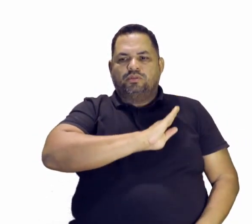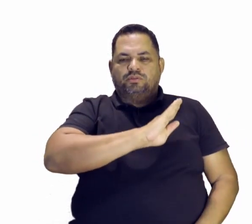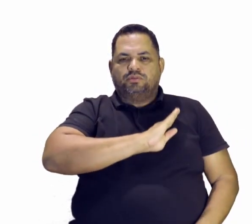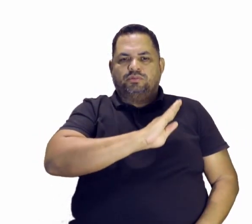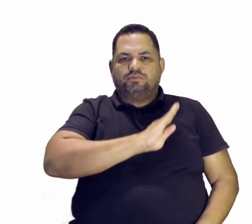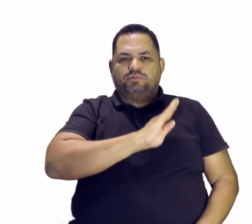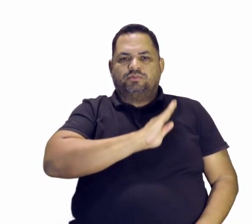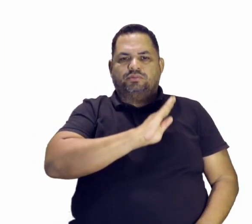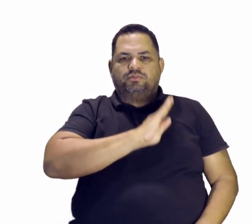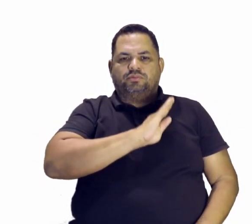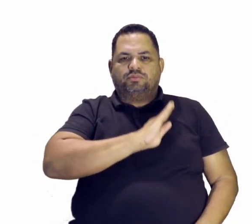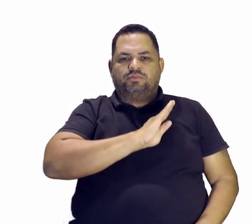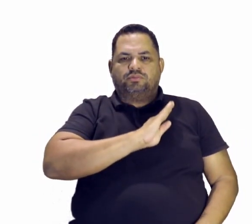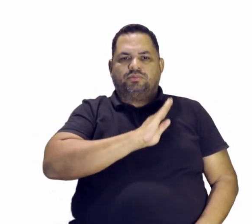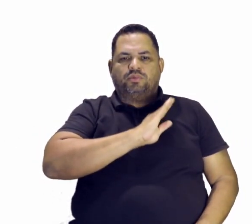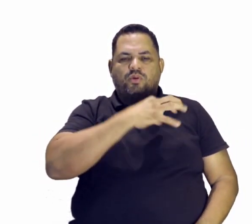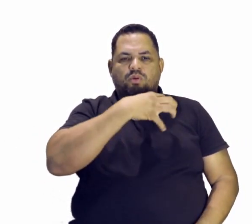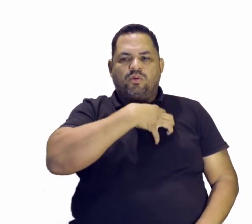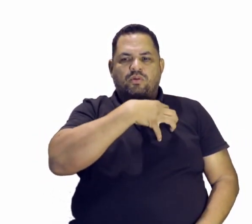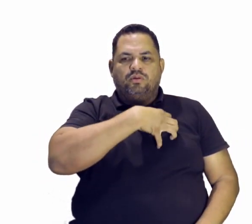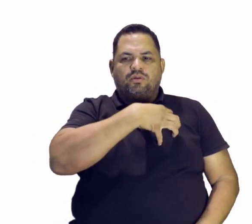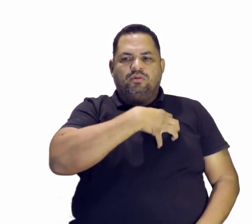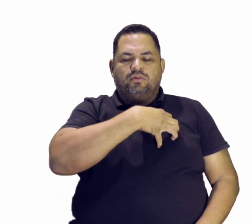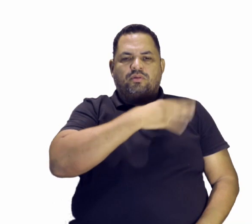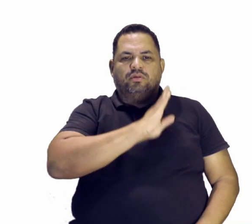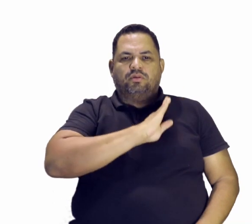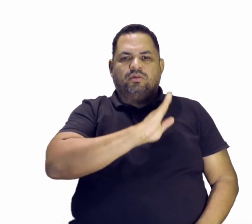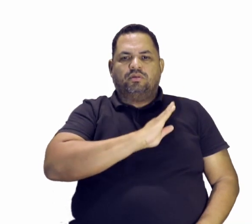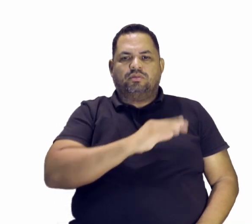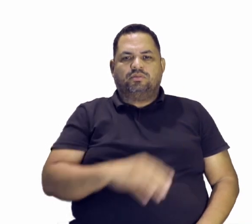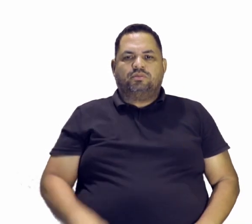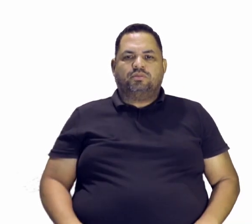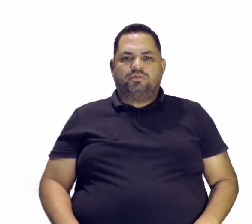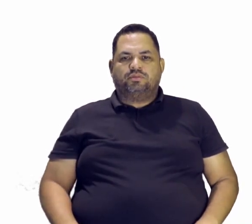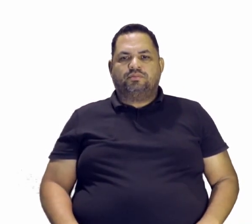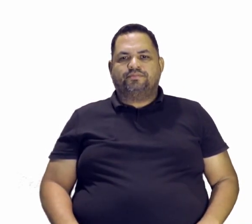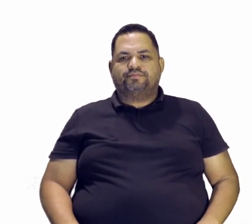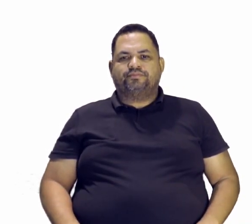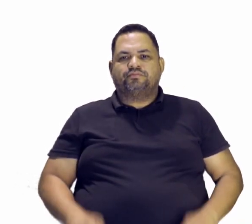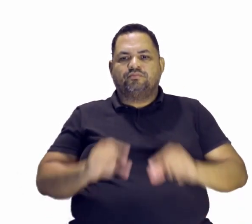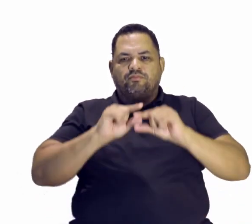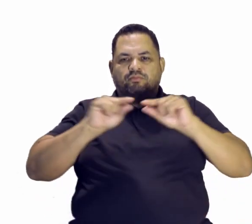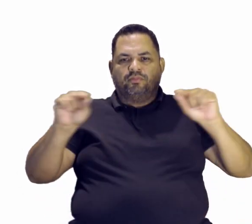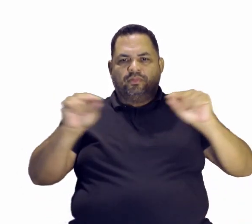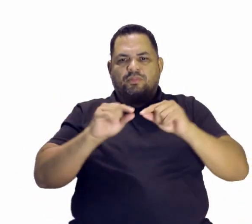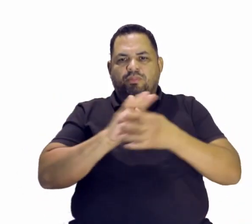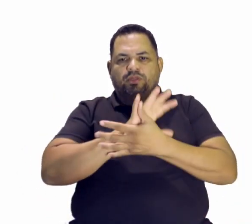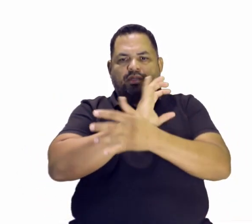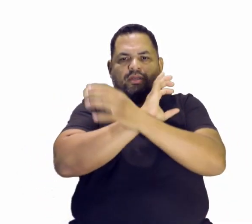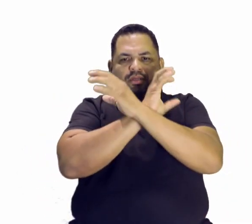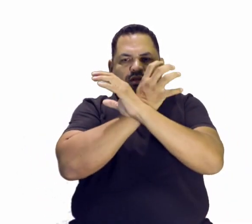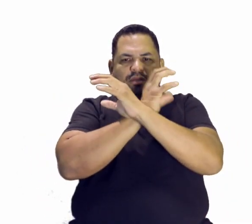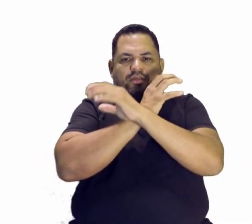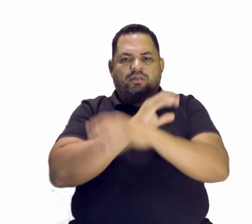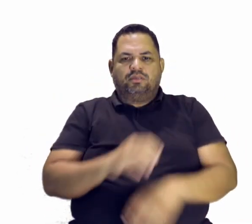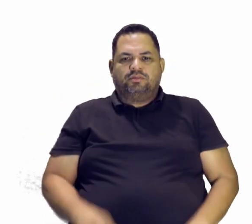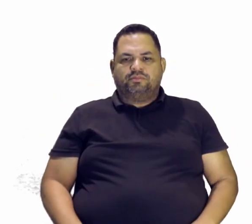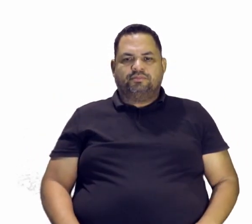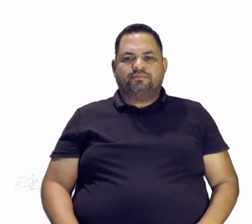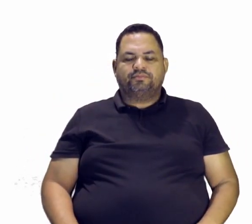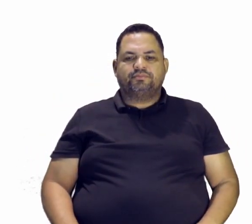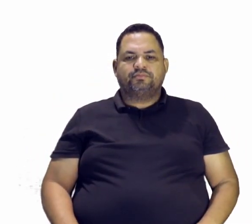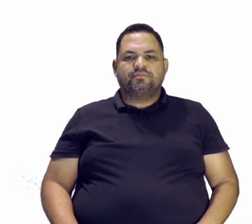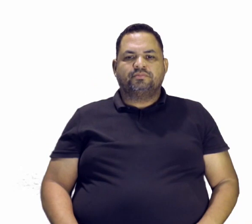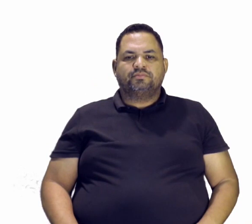ele é um músculo cardíaco, ok? E o músculo estriado esquelético, ele está